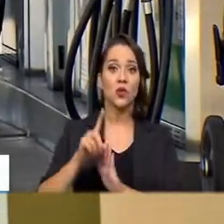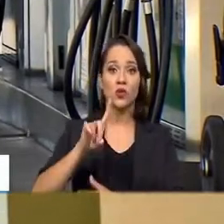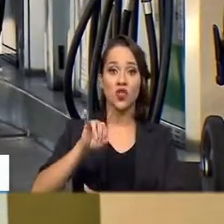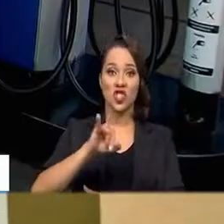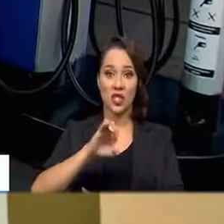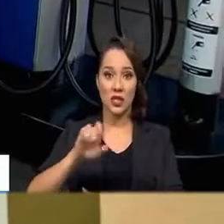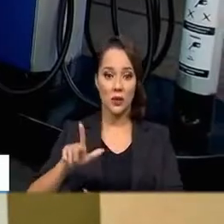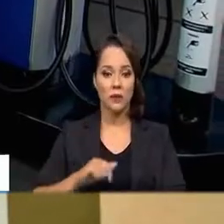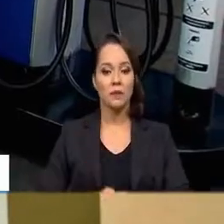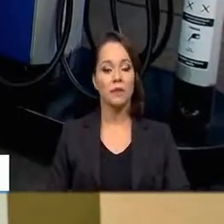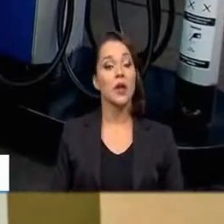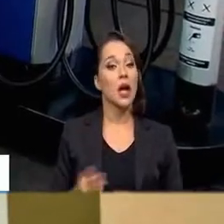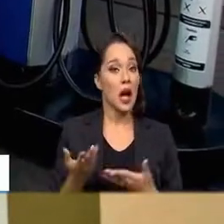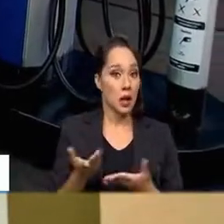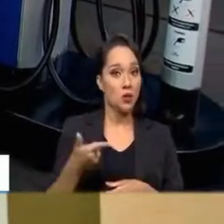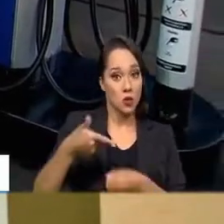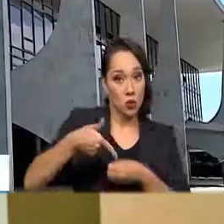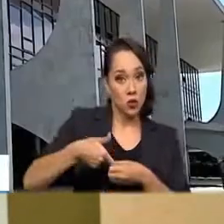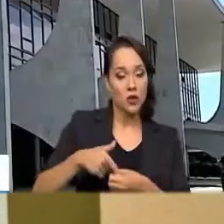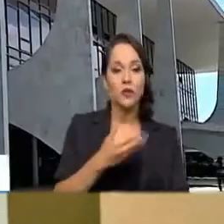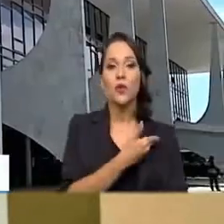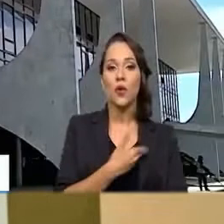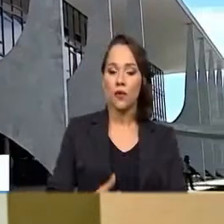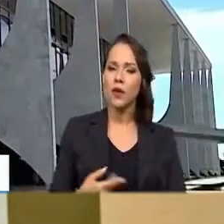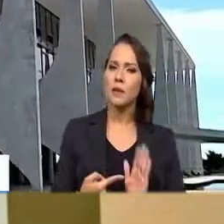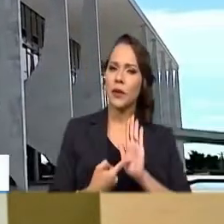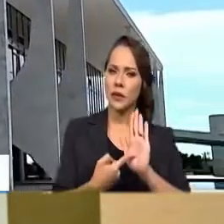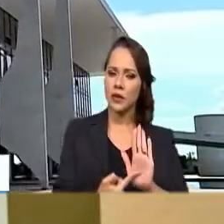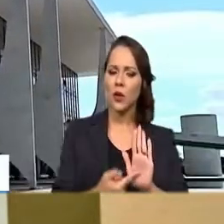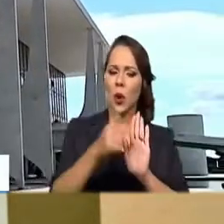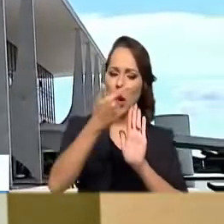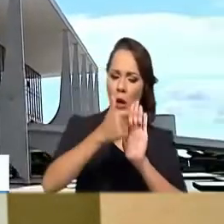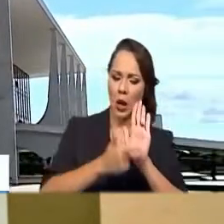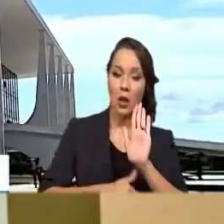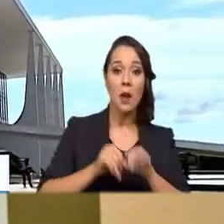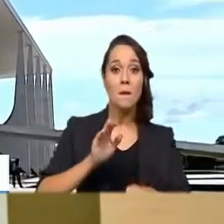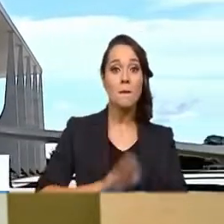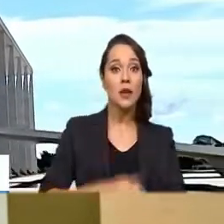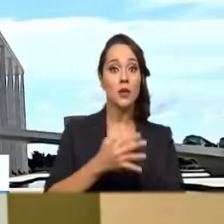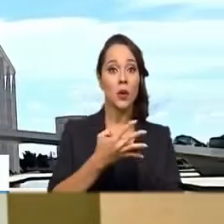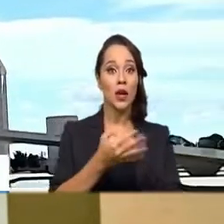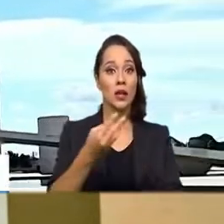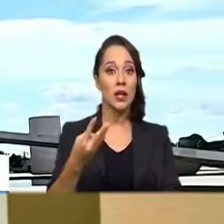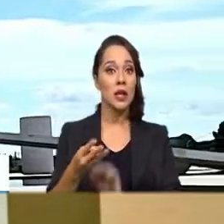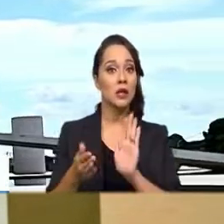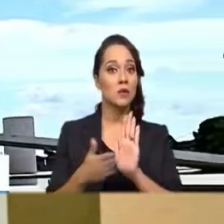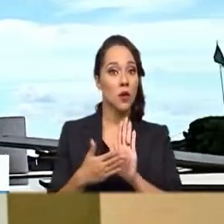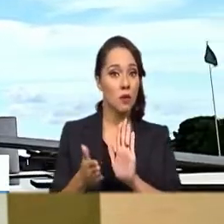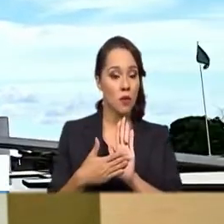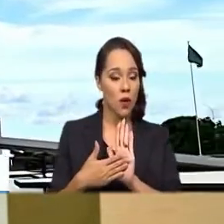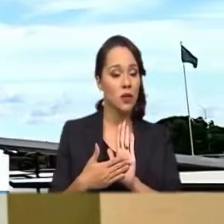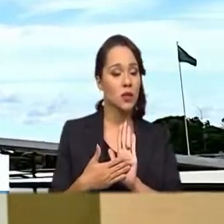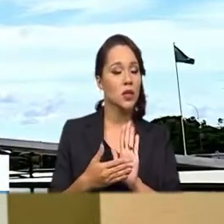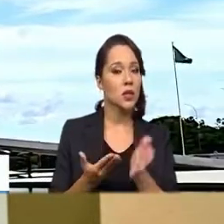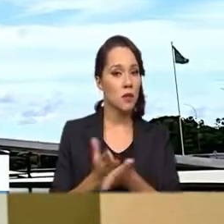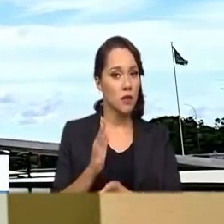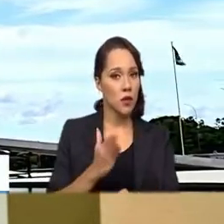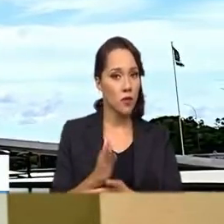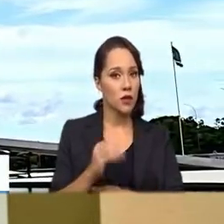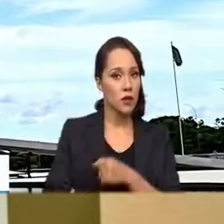as listas de prioridade para o Congresso Nacional. Exatamente. O governo federal entregou essa lista